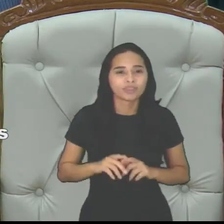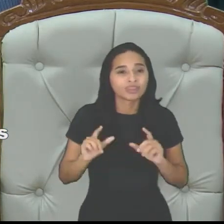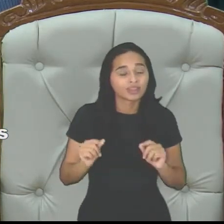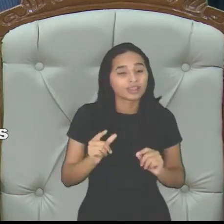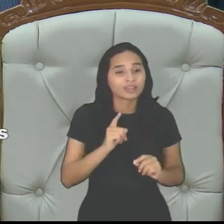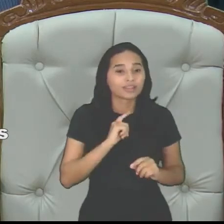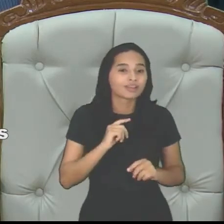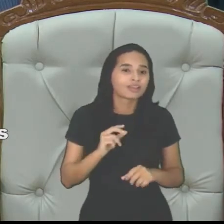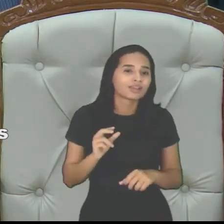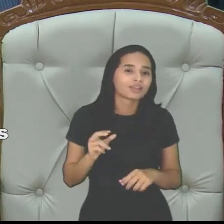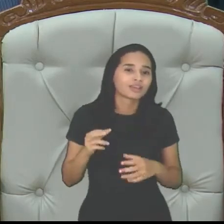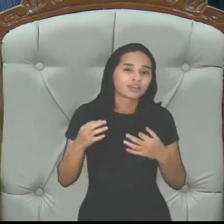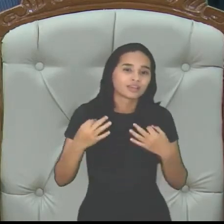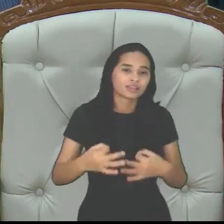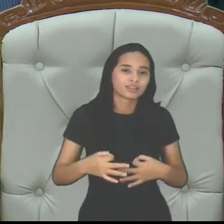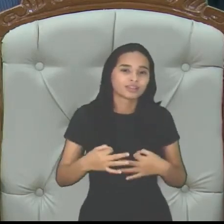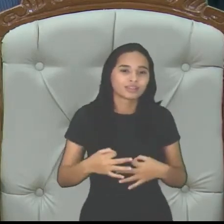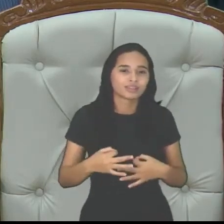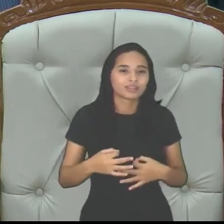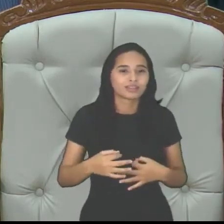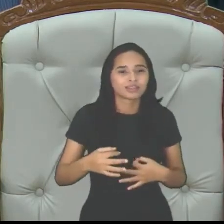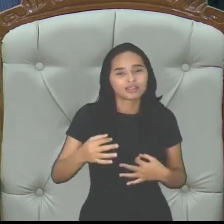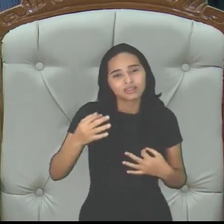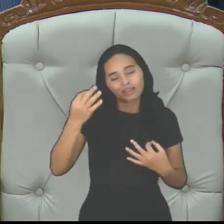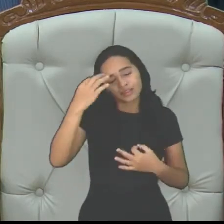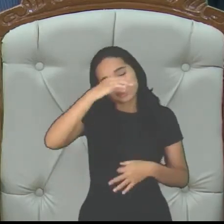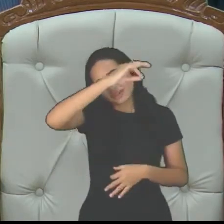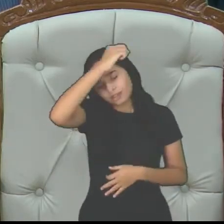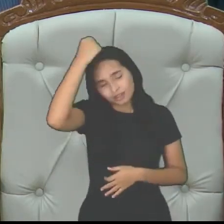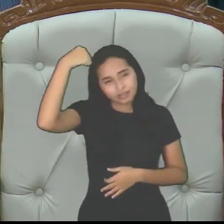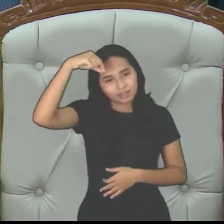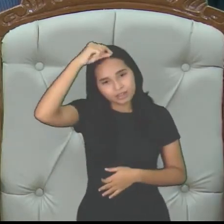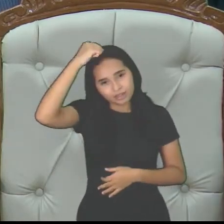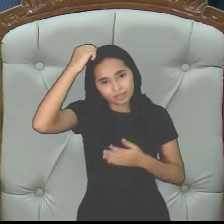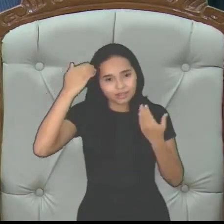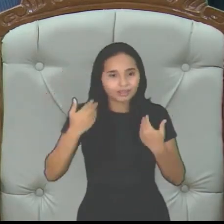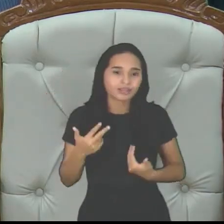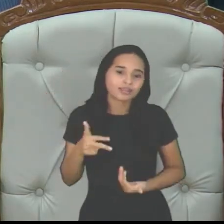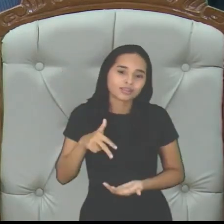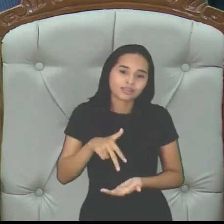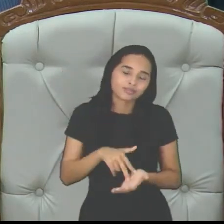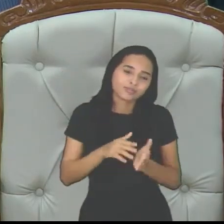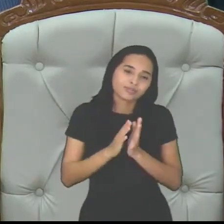certeza, santifica a si mesmo. Fique de pé, por favor.